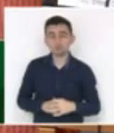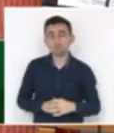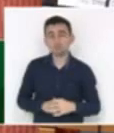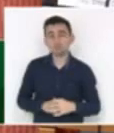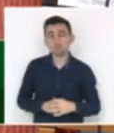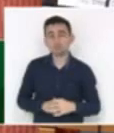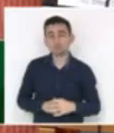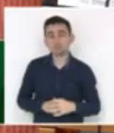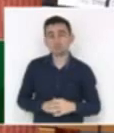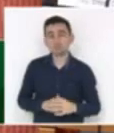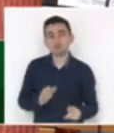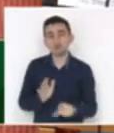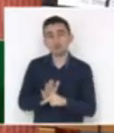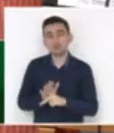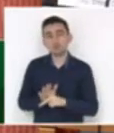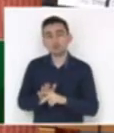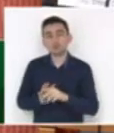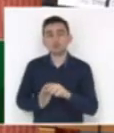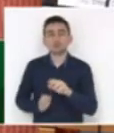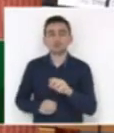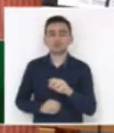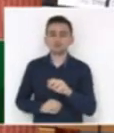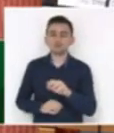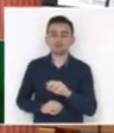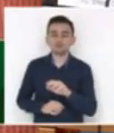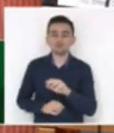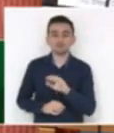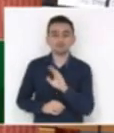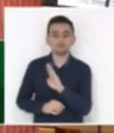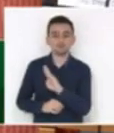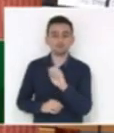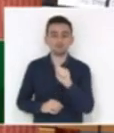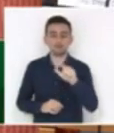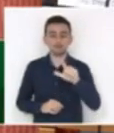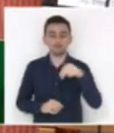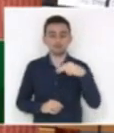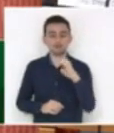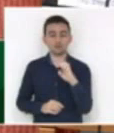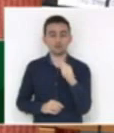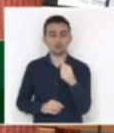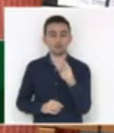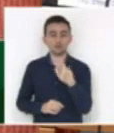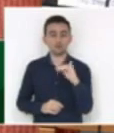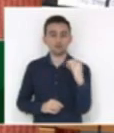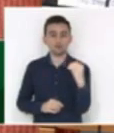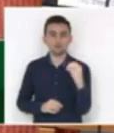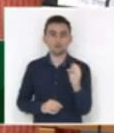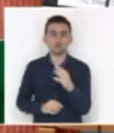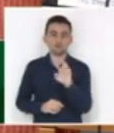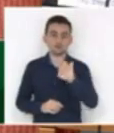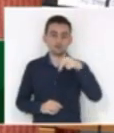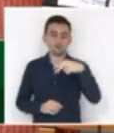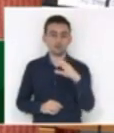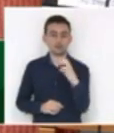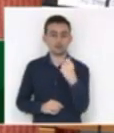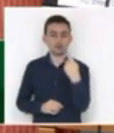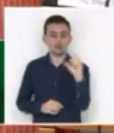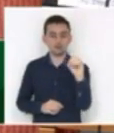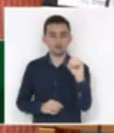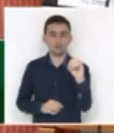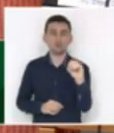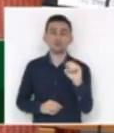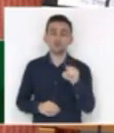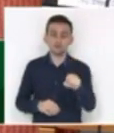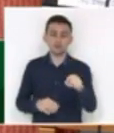de Balneário Rincão, e que traz aqui um convite para todos nós deputados para participar da